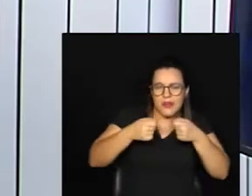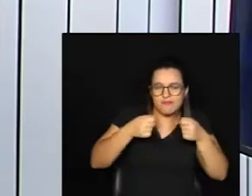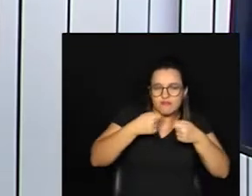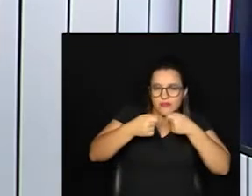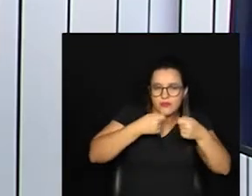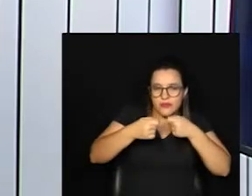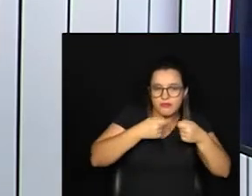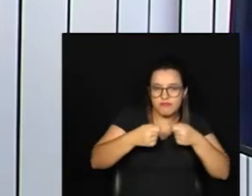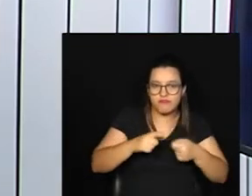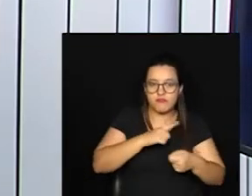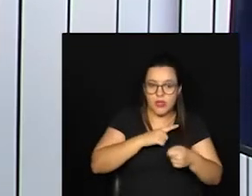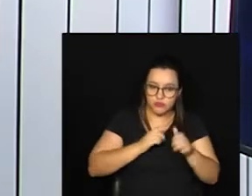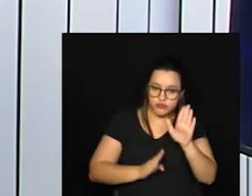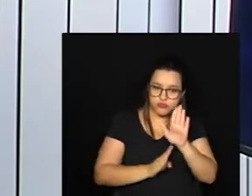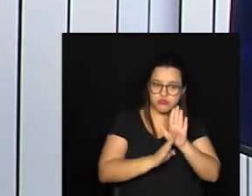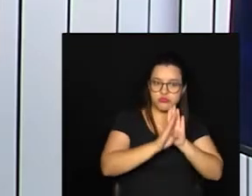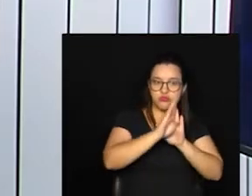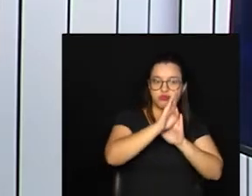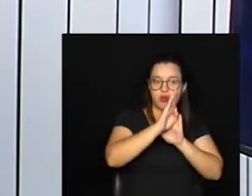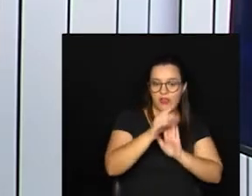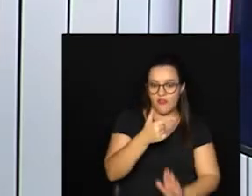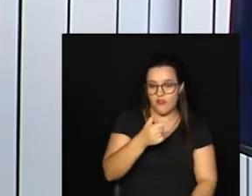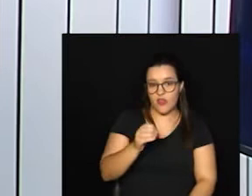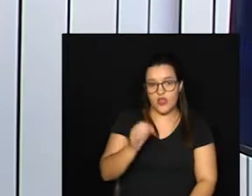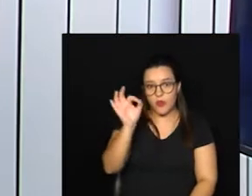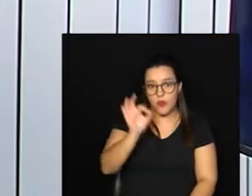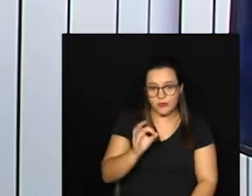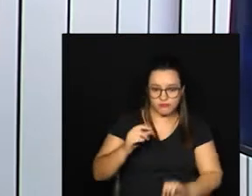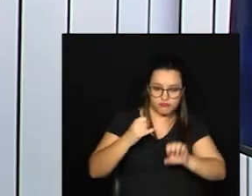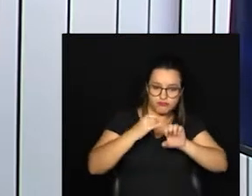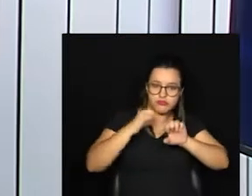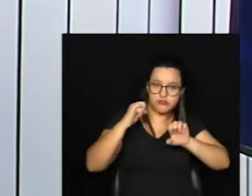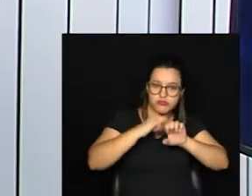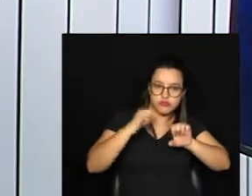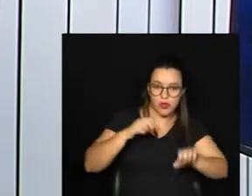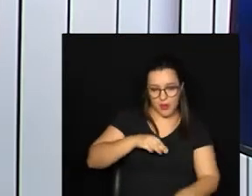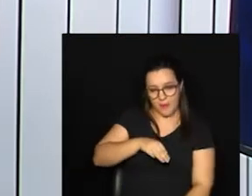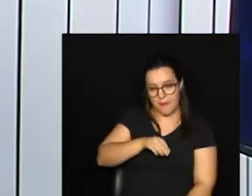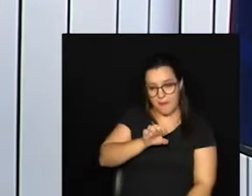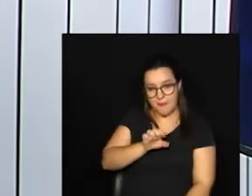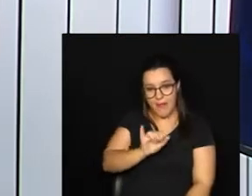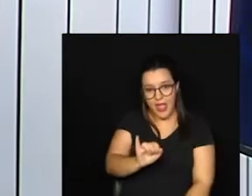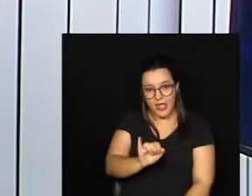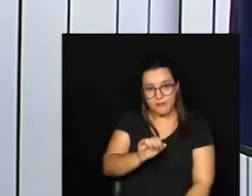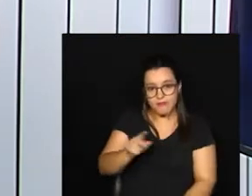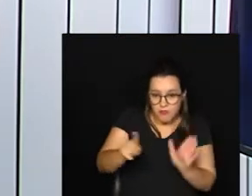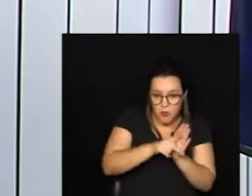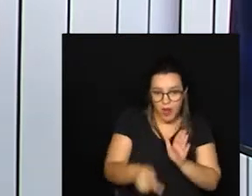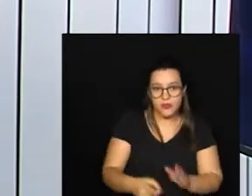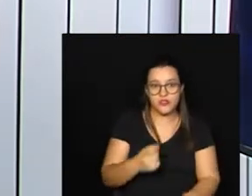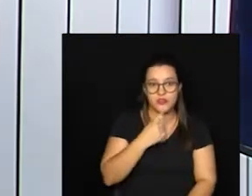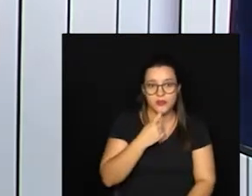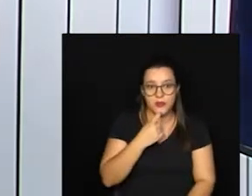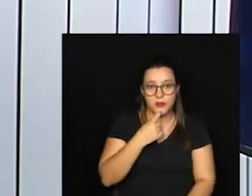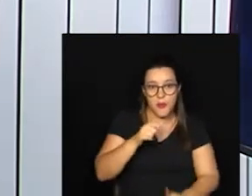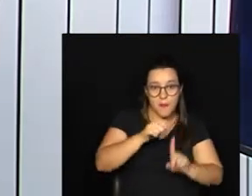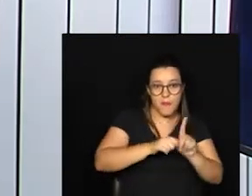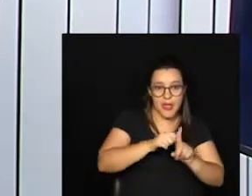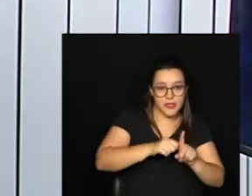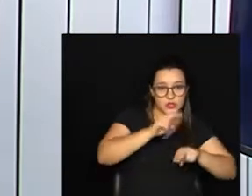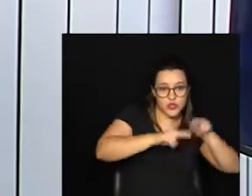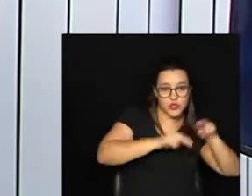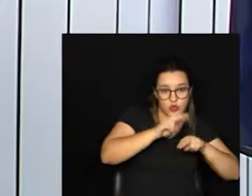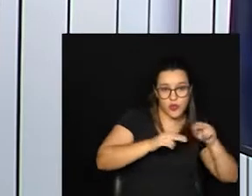de 20% no número de MEIs, o microempreendedor individual aqui em Campinas, entre os meses de junho